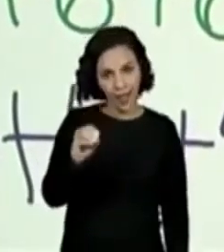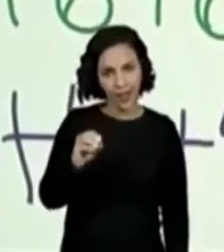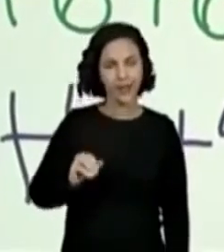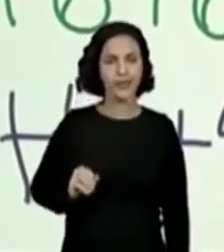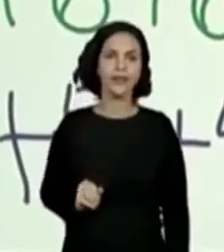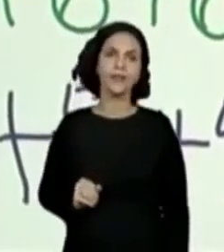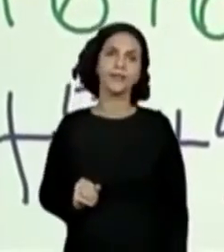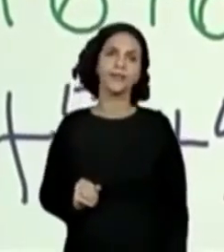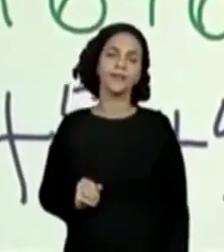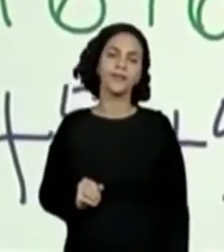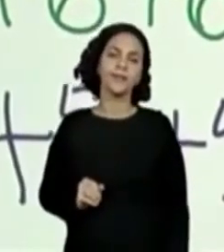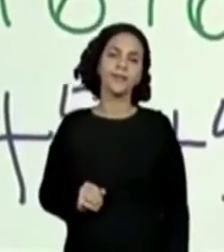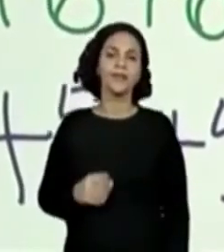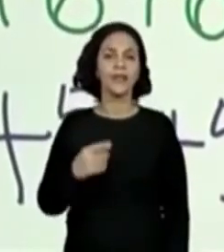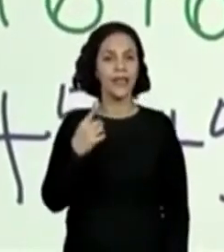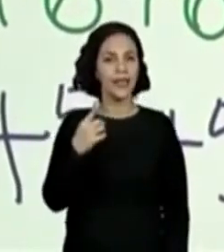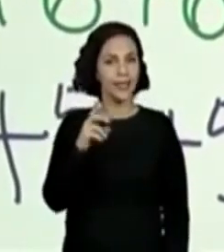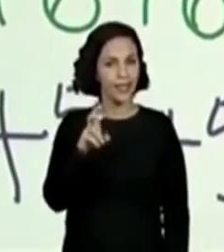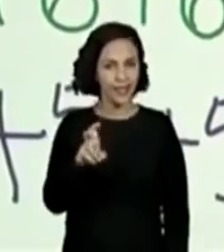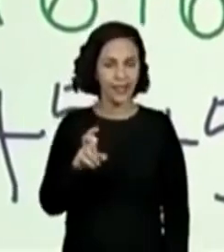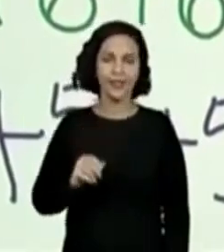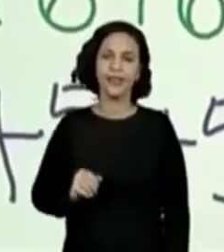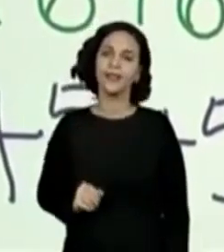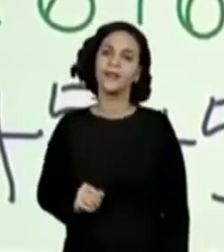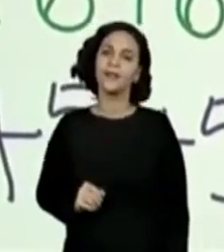10, 15,